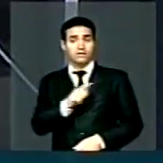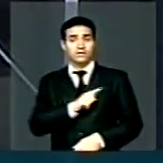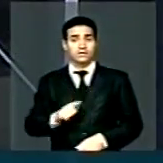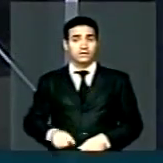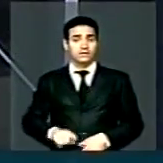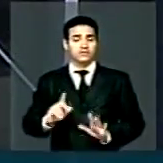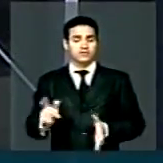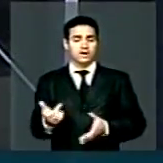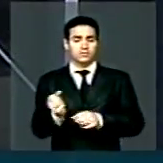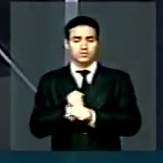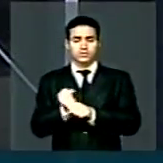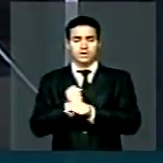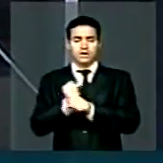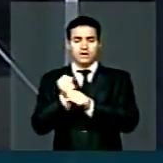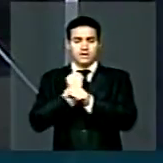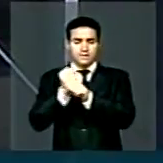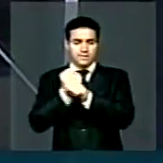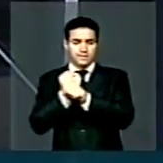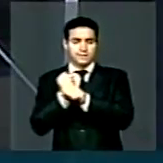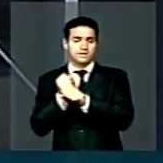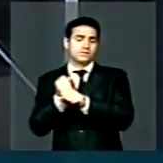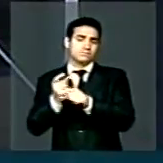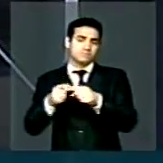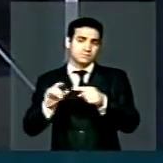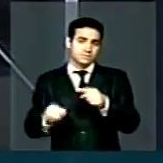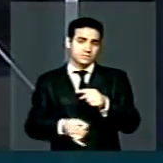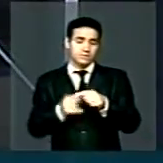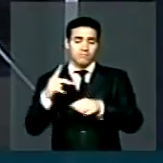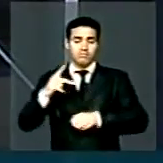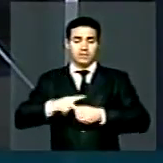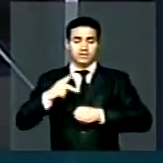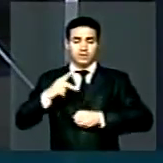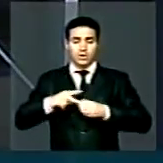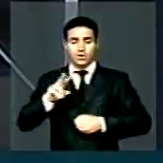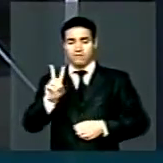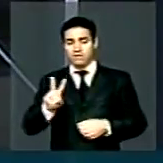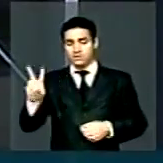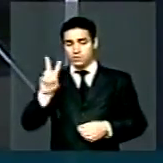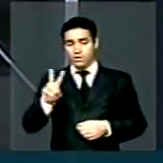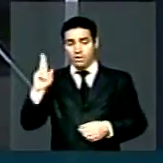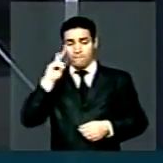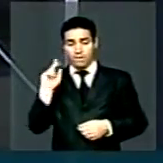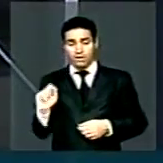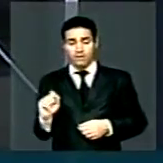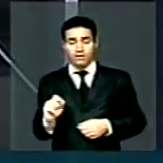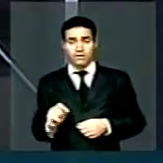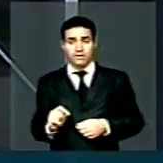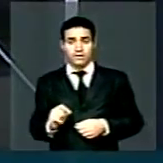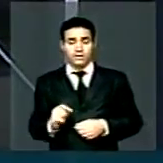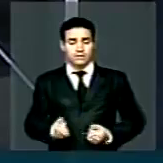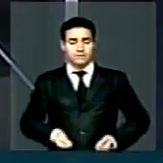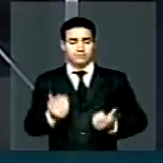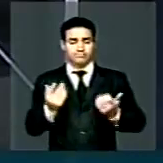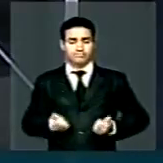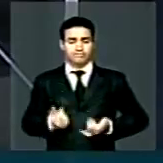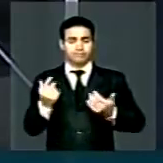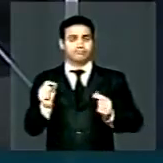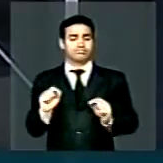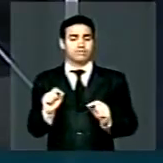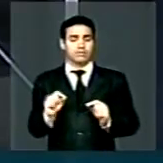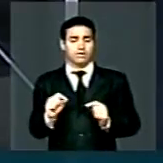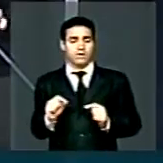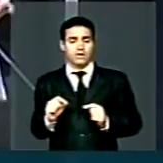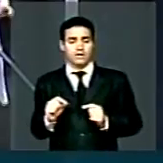durante décadas, utilizando o petróleo venezuelano para gastar nos